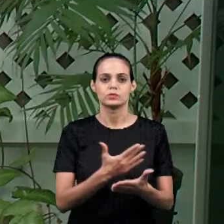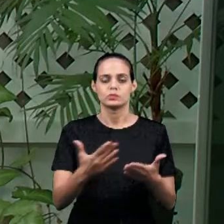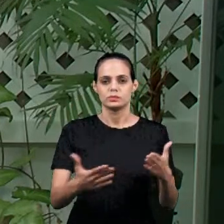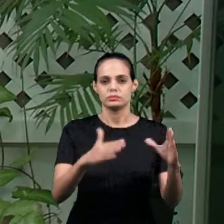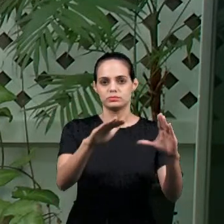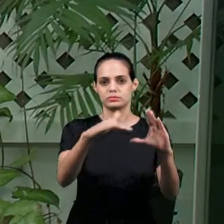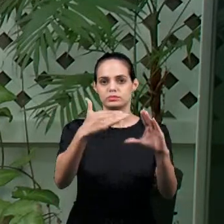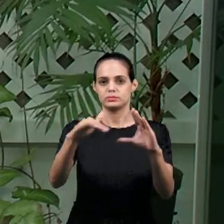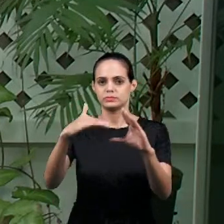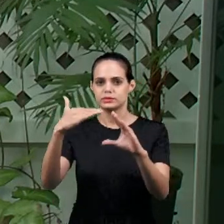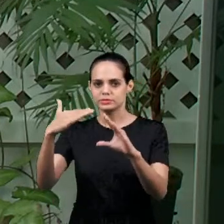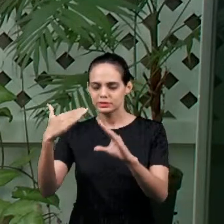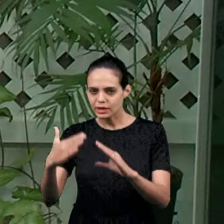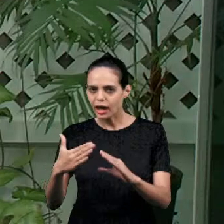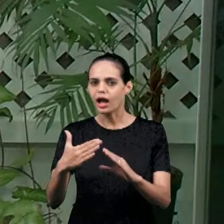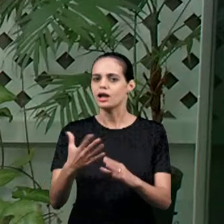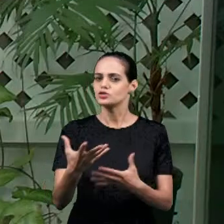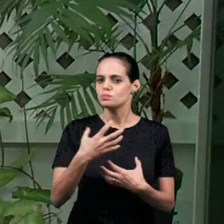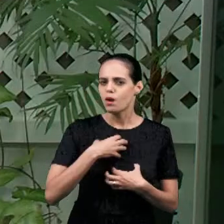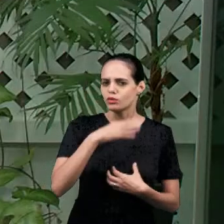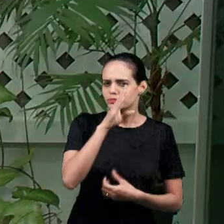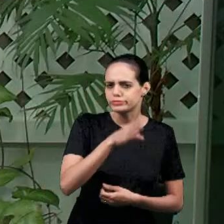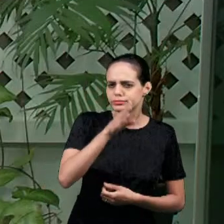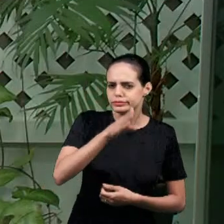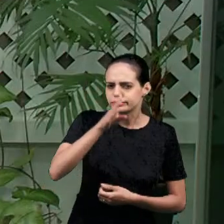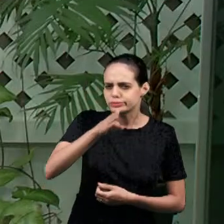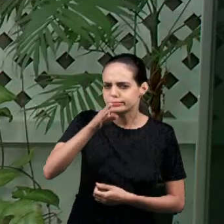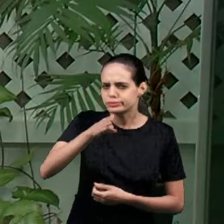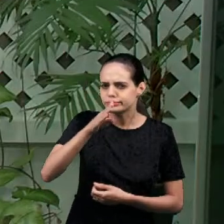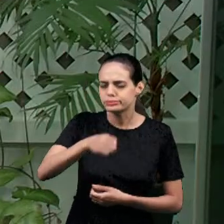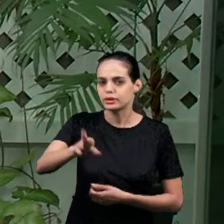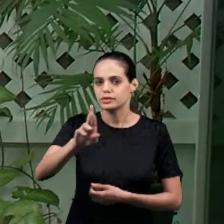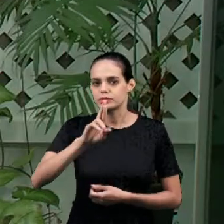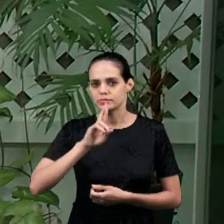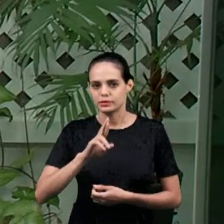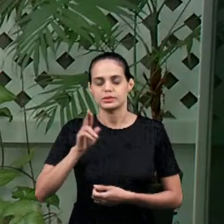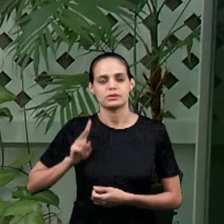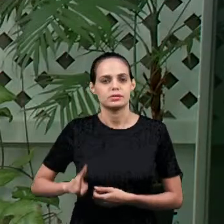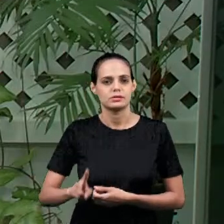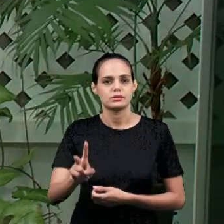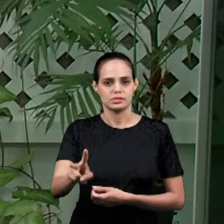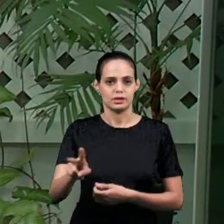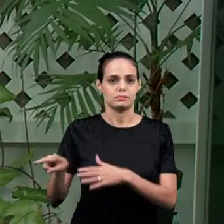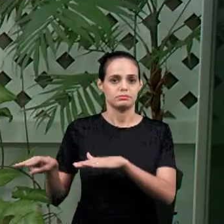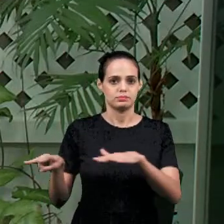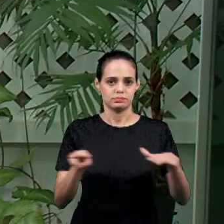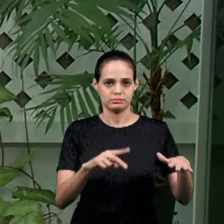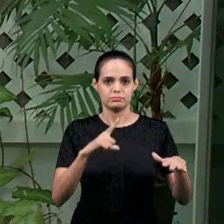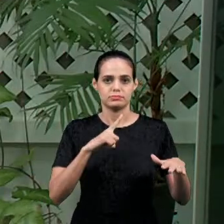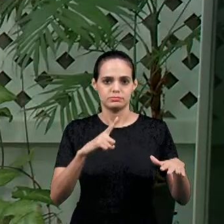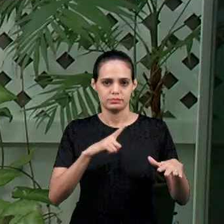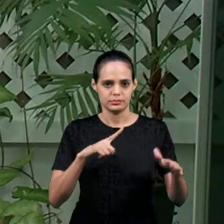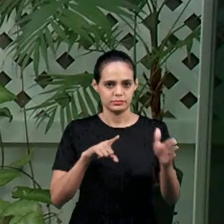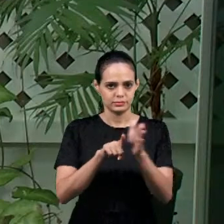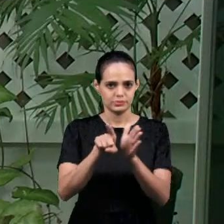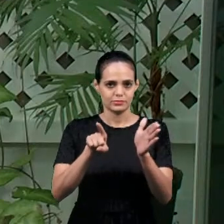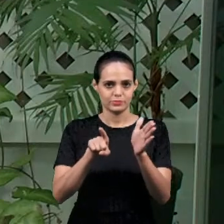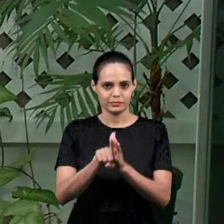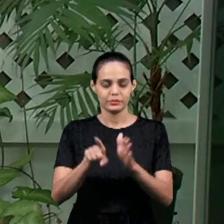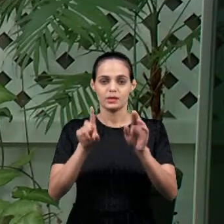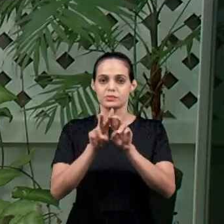enviar frequentemente as respostas daquelas perguntas que são feitas. No entanto, o assunto vai ficando e